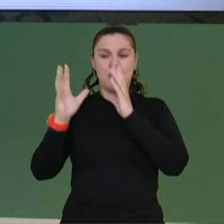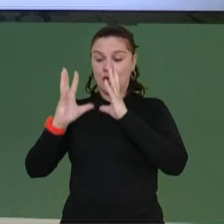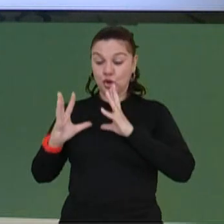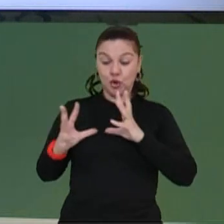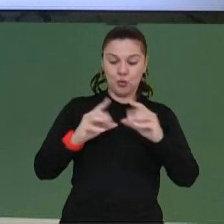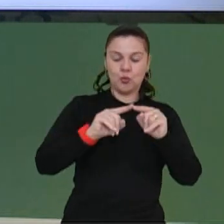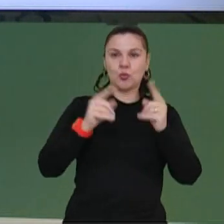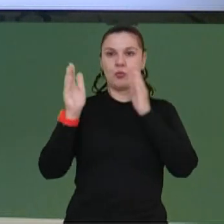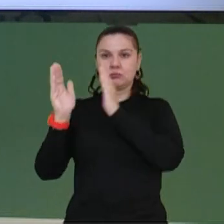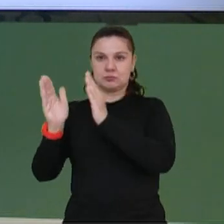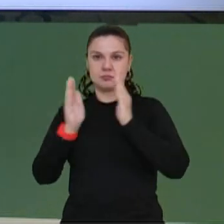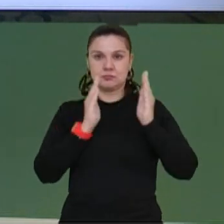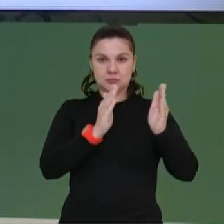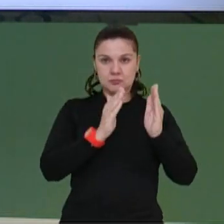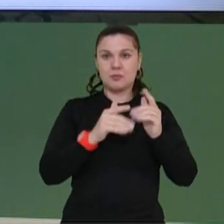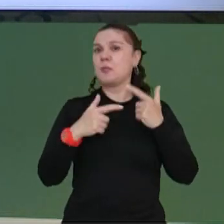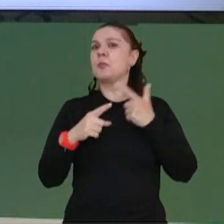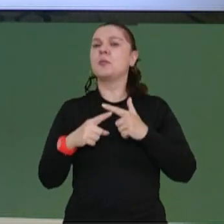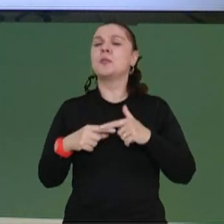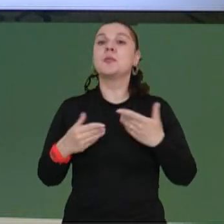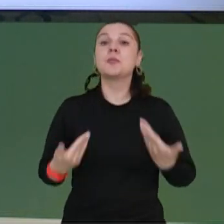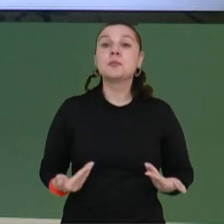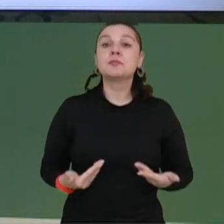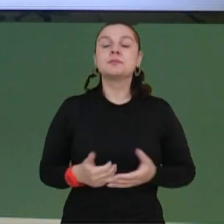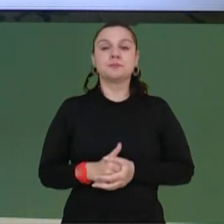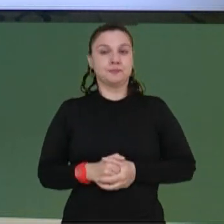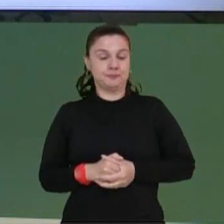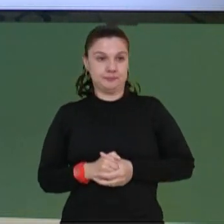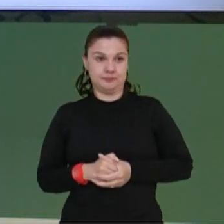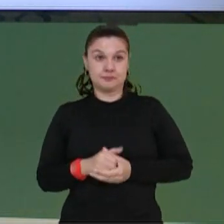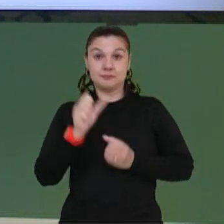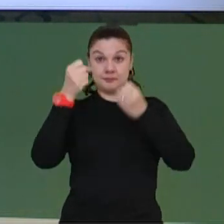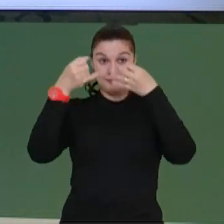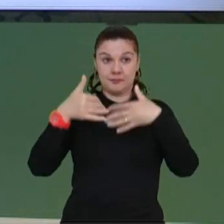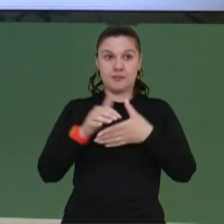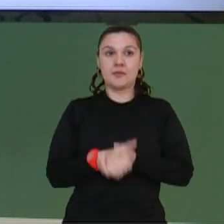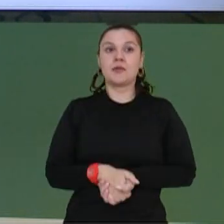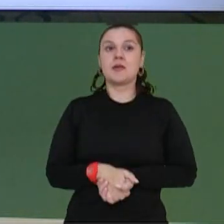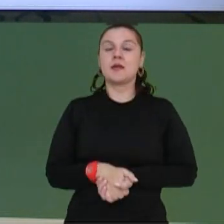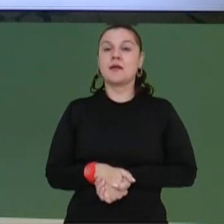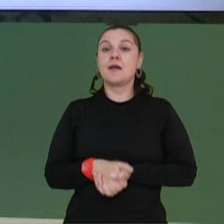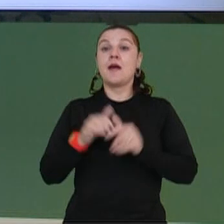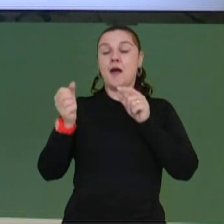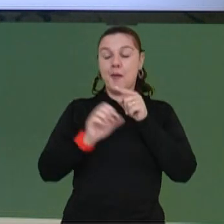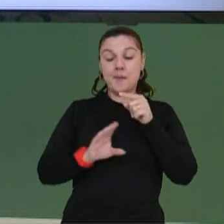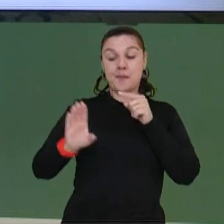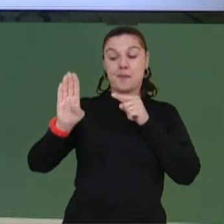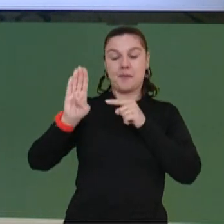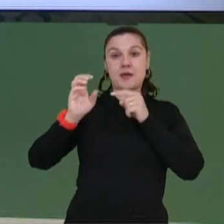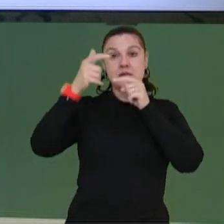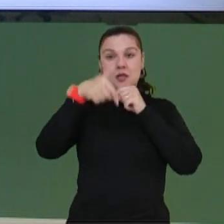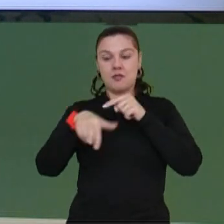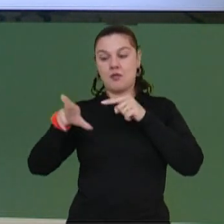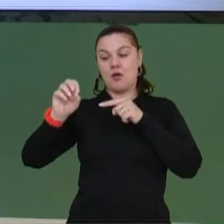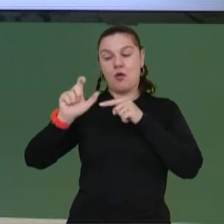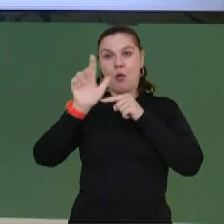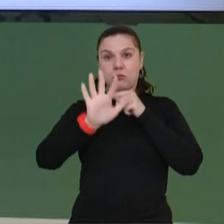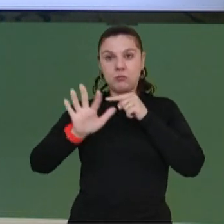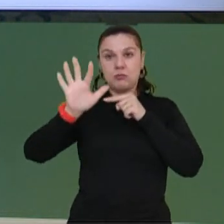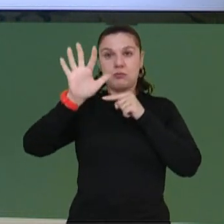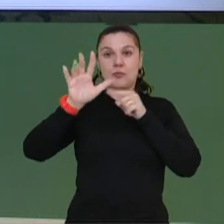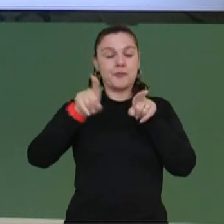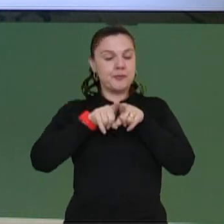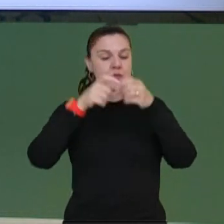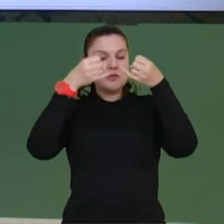uma população? Por que pertence a uma amostra? Certo? Justifica daí. Na letra B, escreva o rol dos dados obtidos e